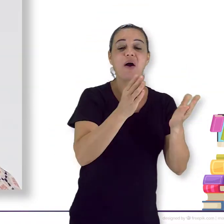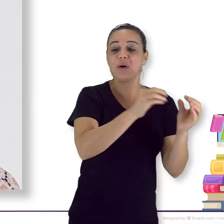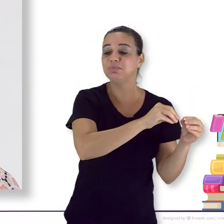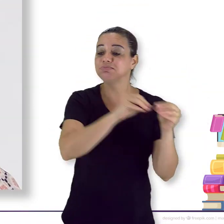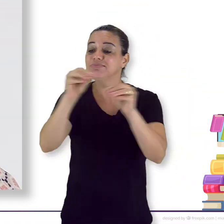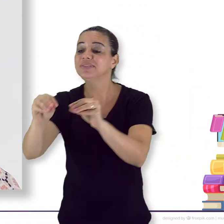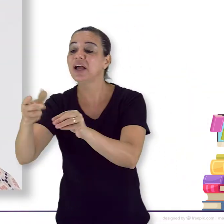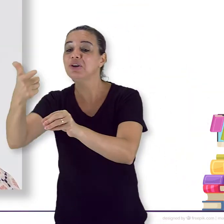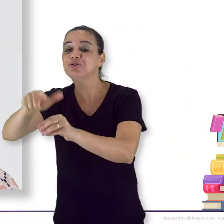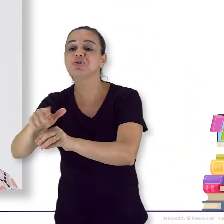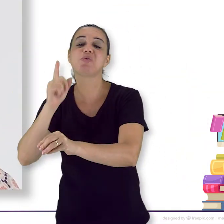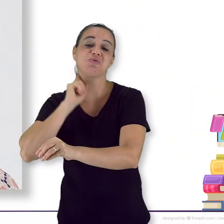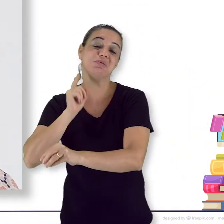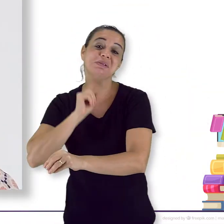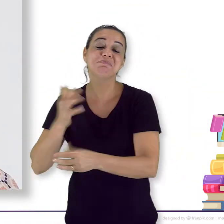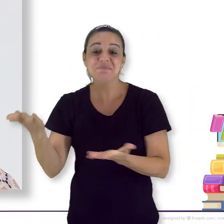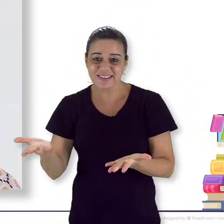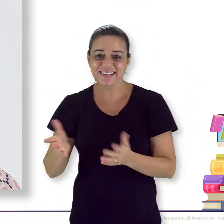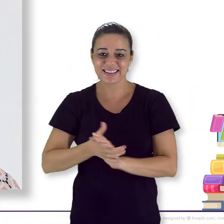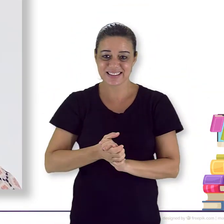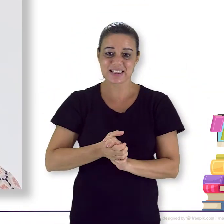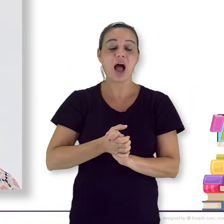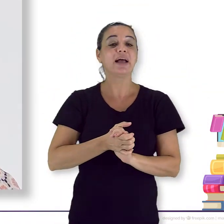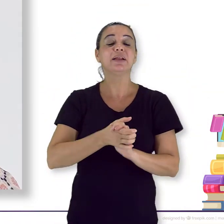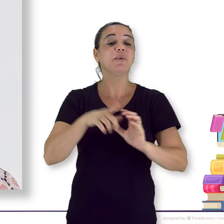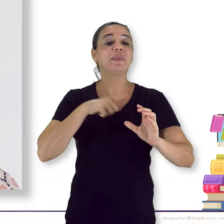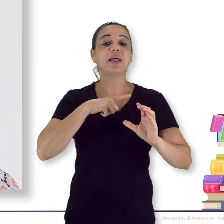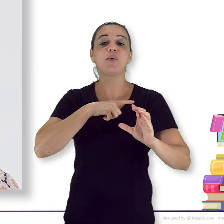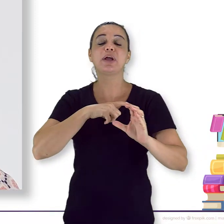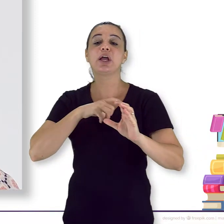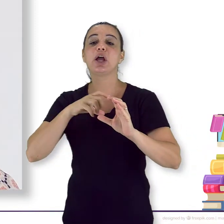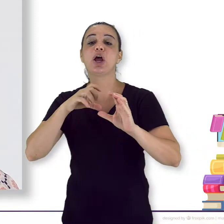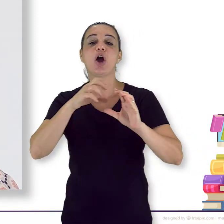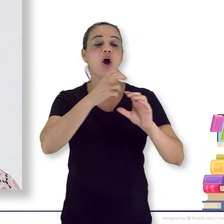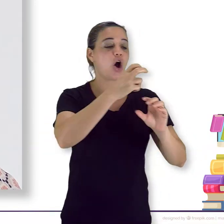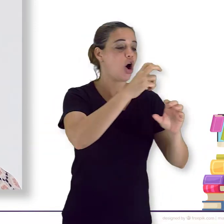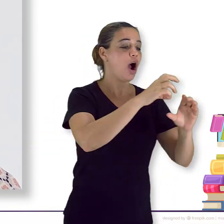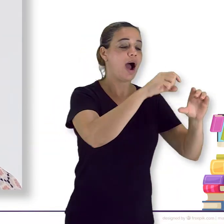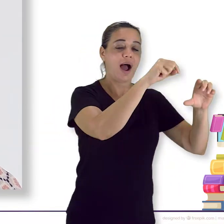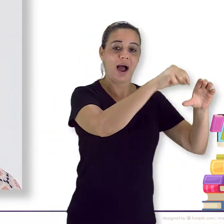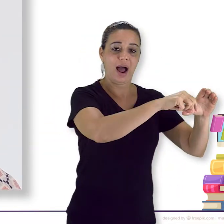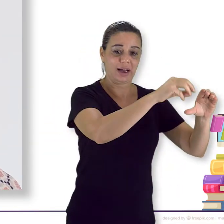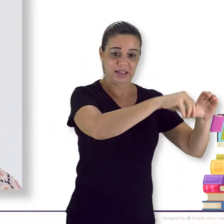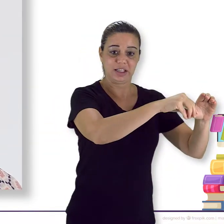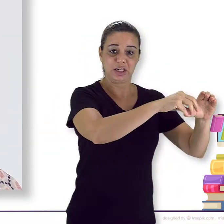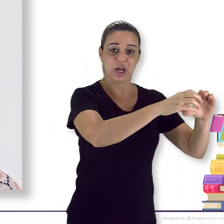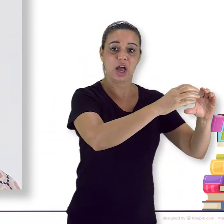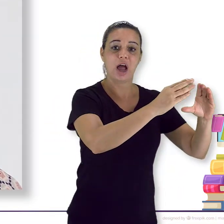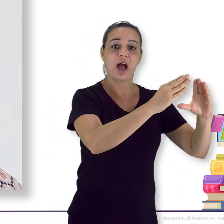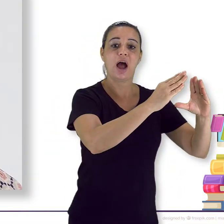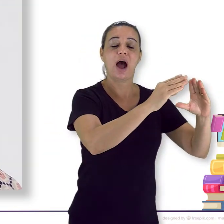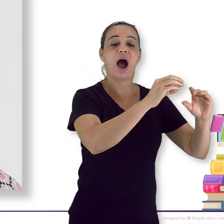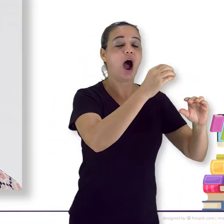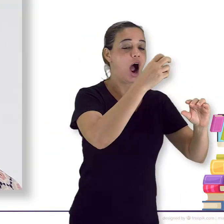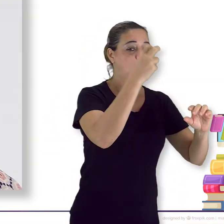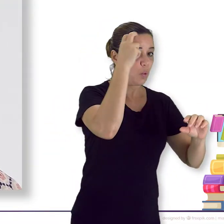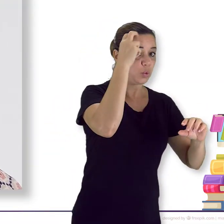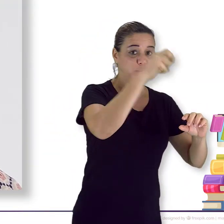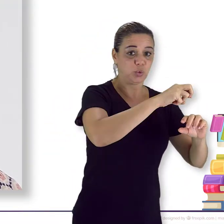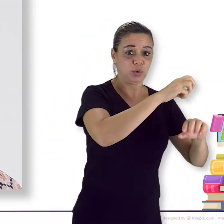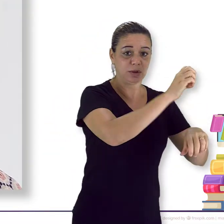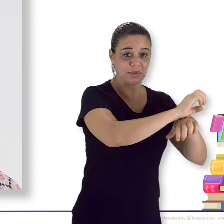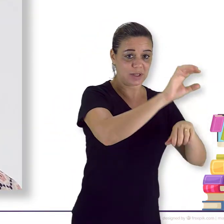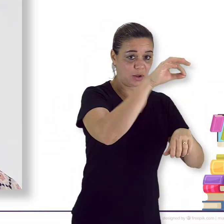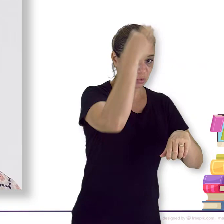gente consegue ver é a questão das próprias expressões regionais. E eu garanto que cada um aí no seu